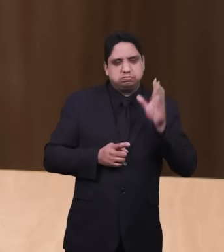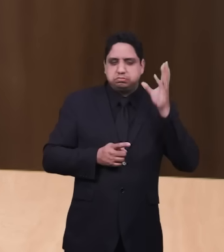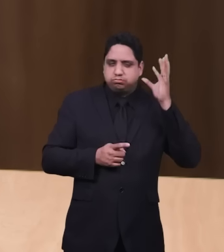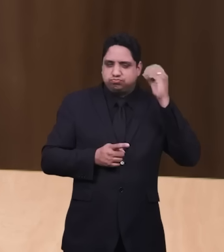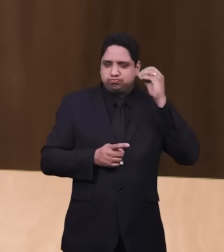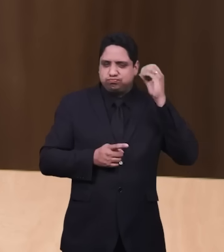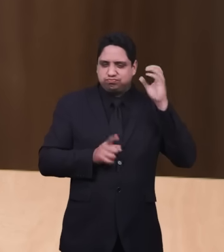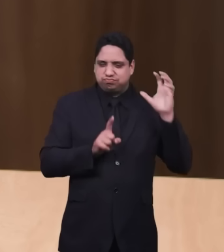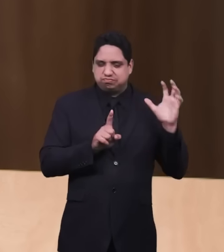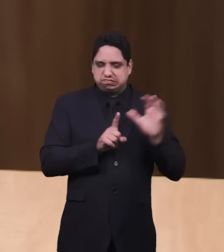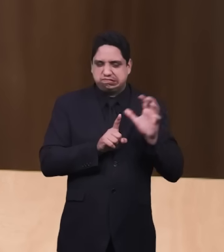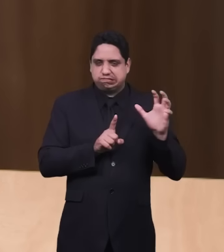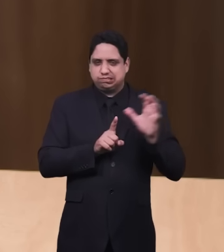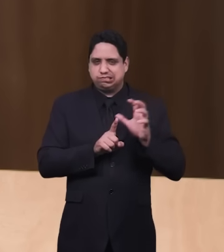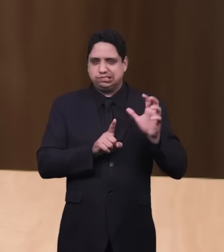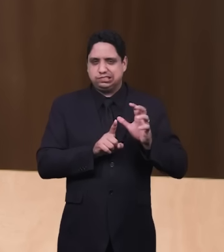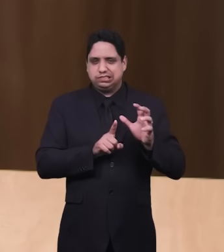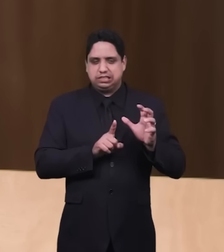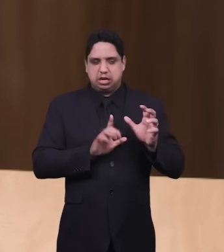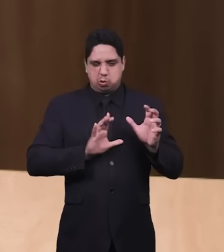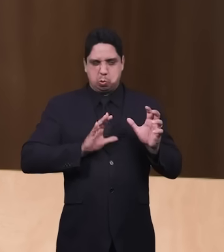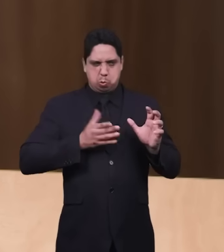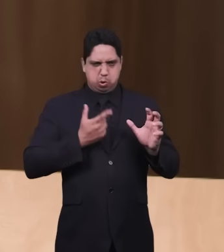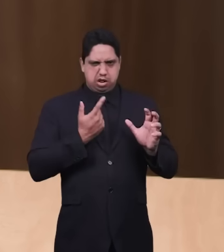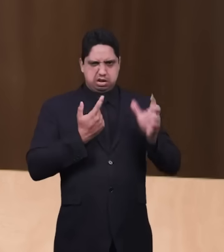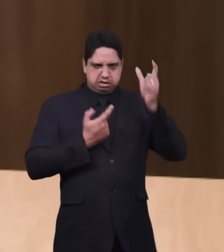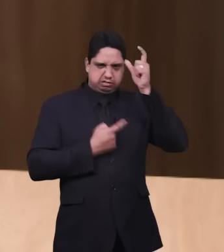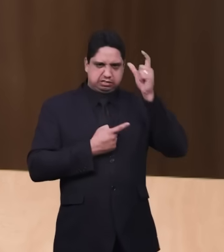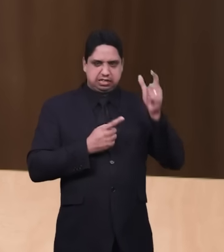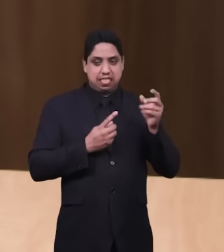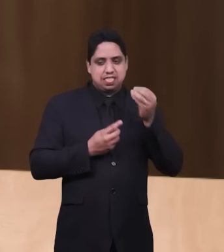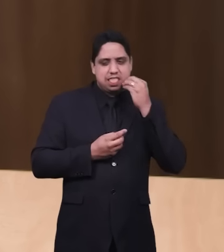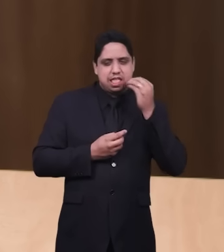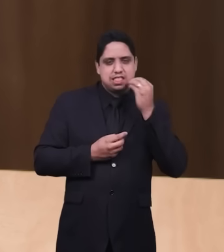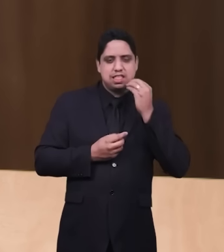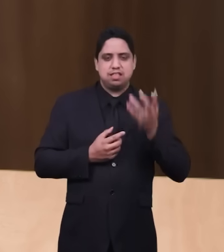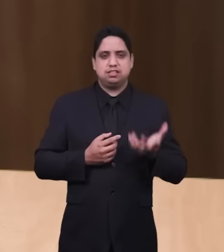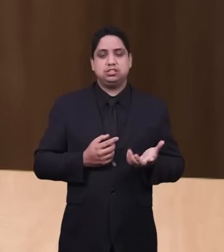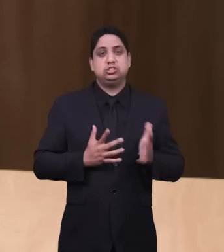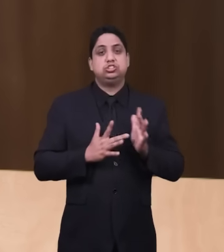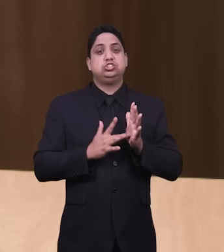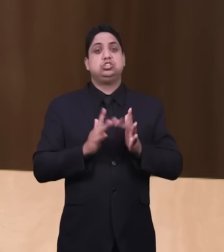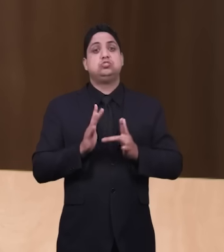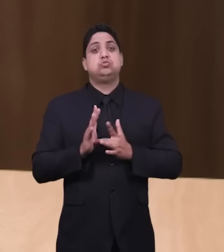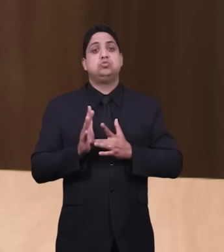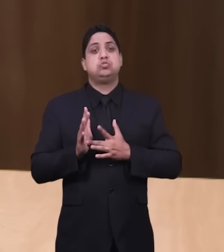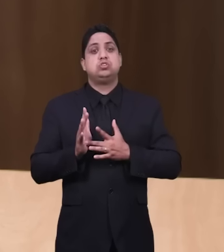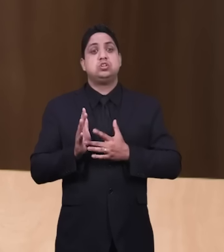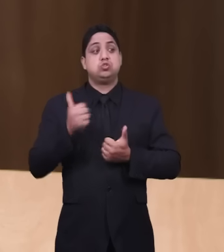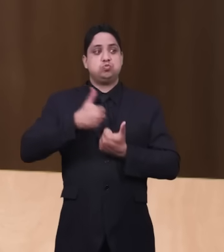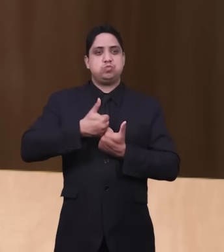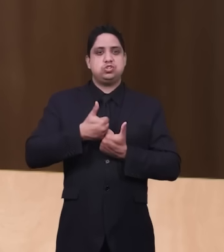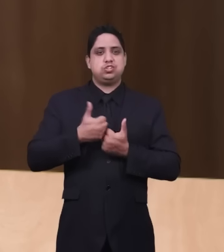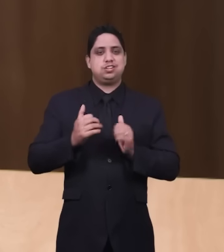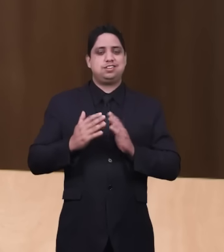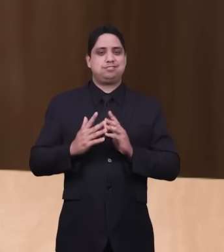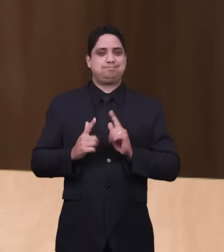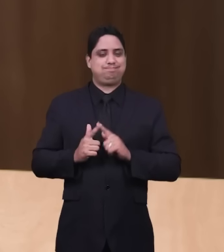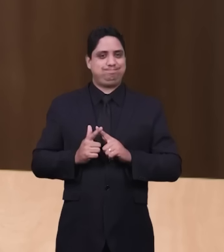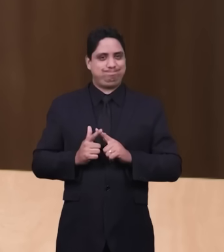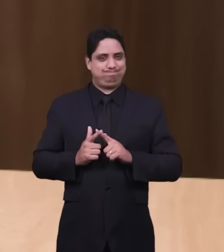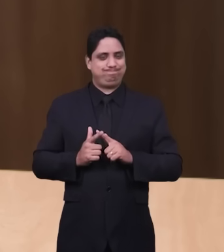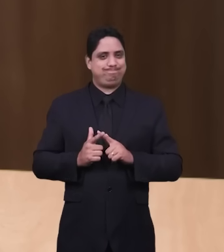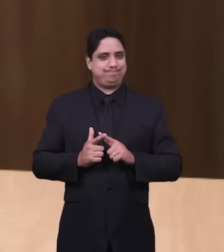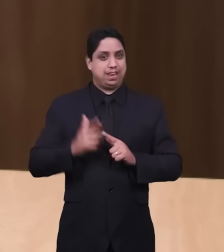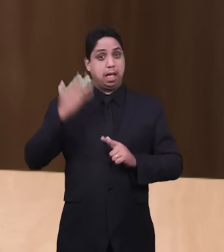que aquela ousadia do adversário tentá-lo? Jesus ali, ele está no lugar da igreja, a